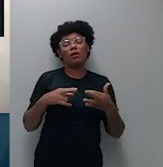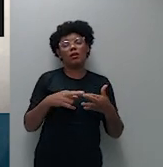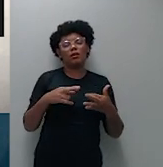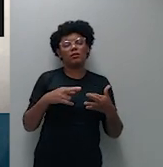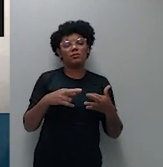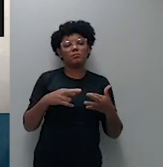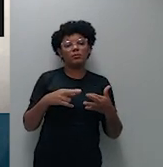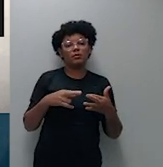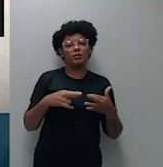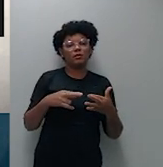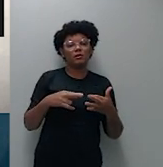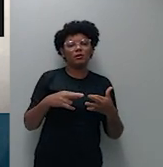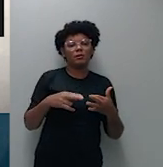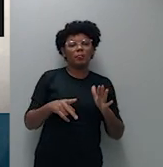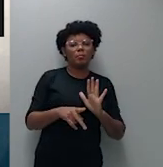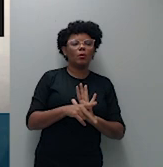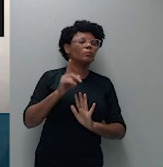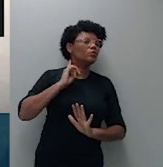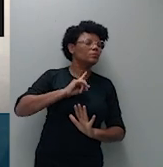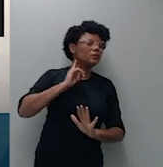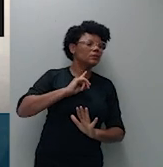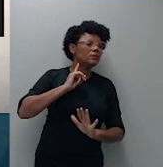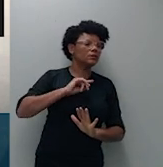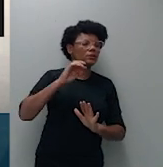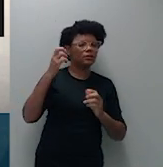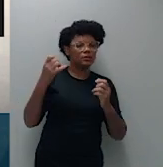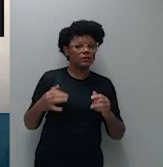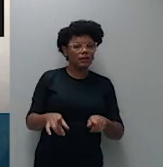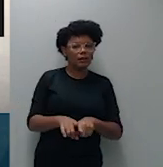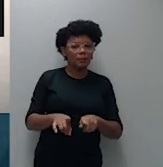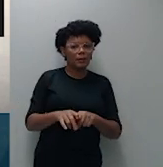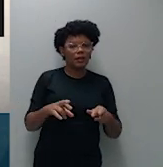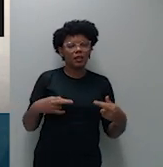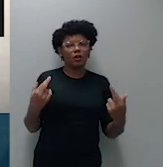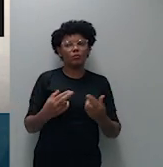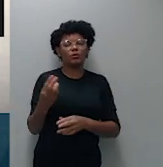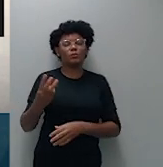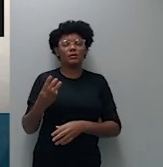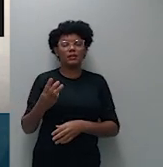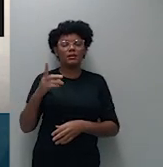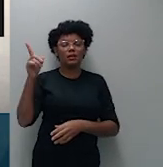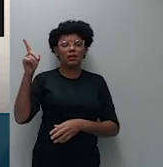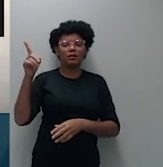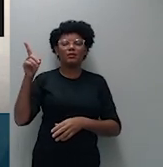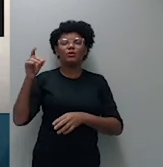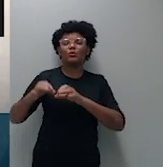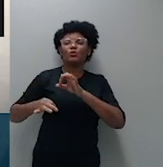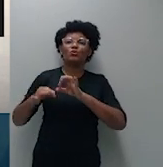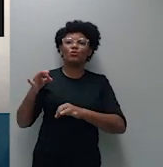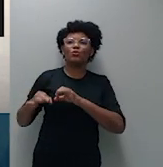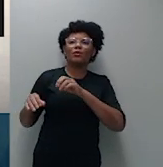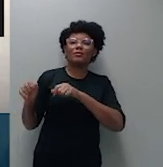1652406 e Minas Gerais também na terceira turma julgado em setembro Jaru 2019